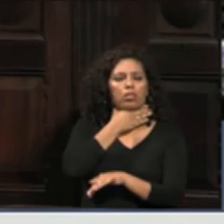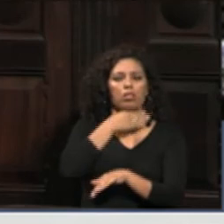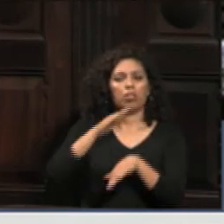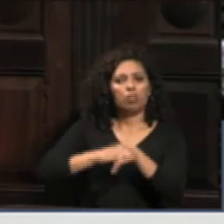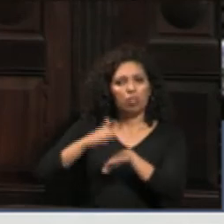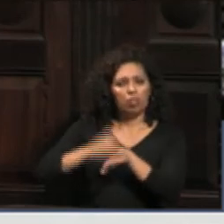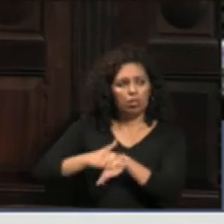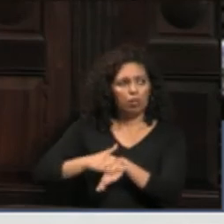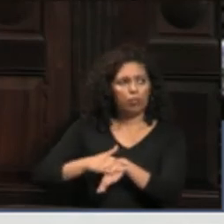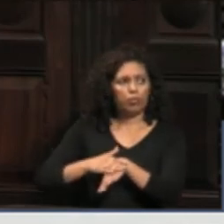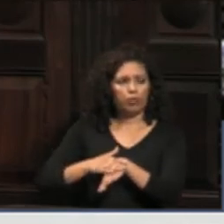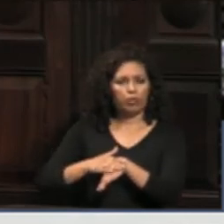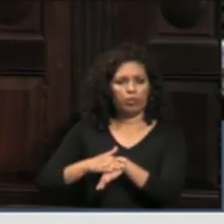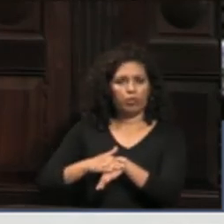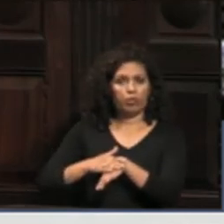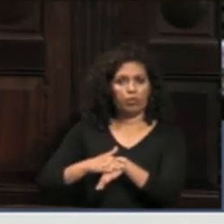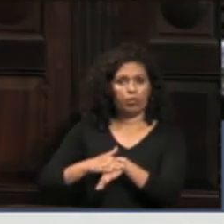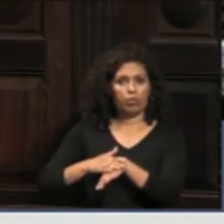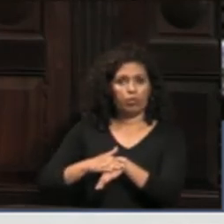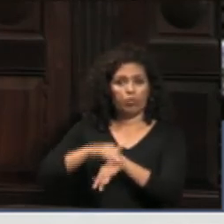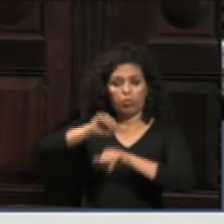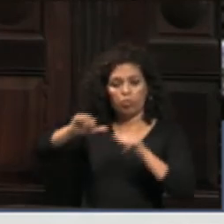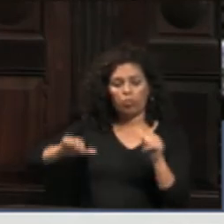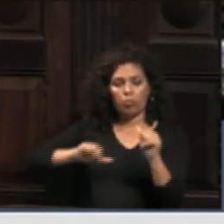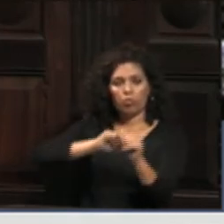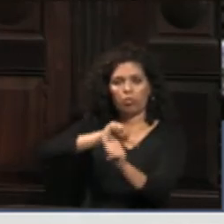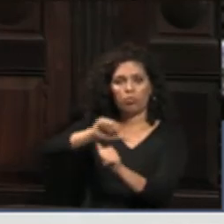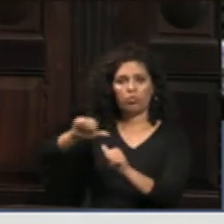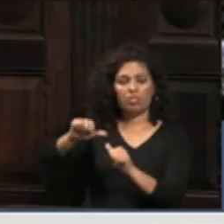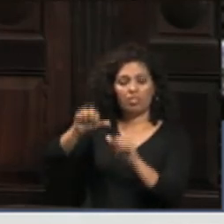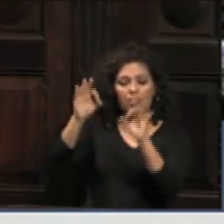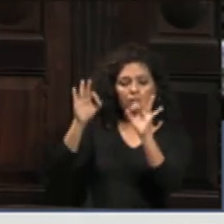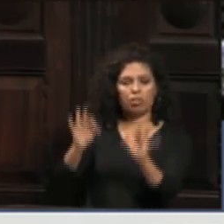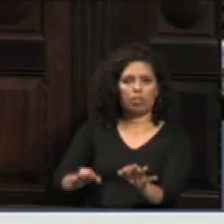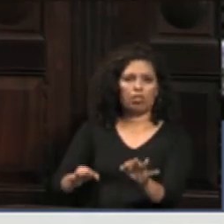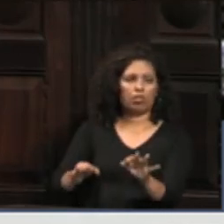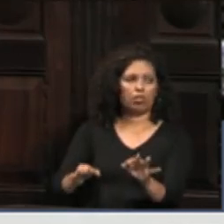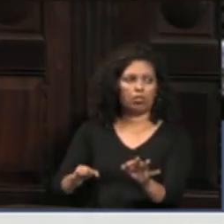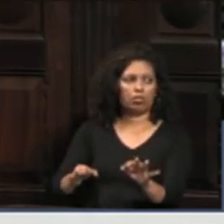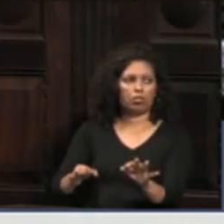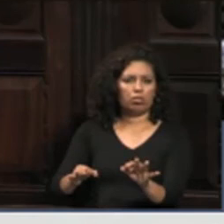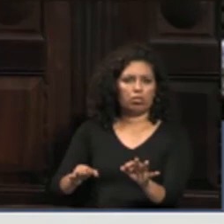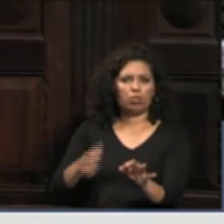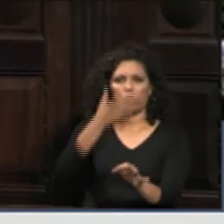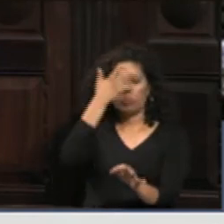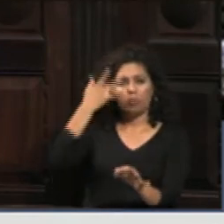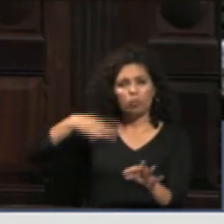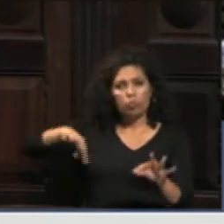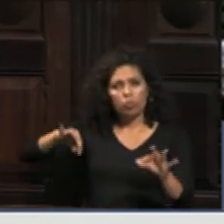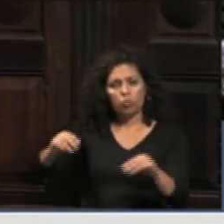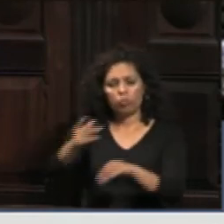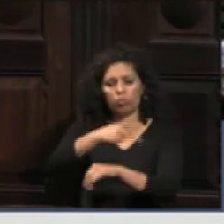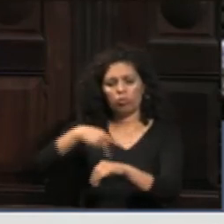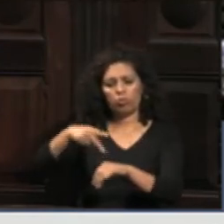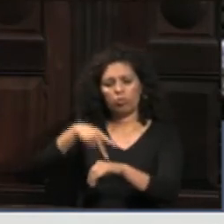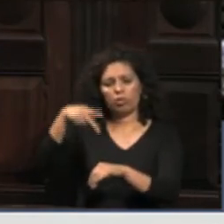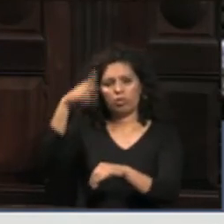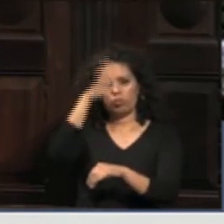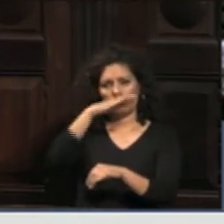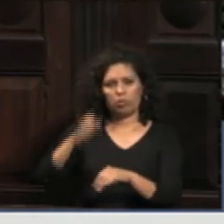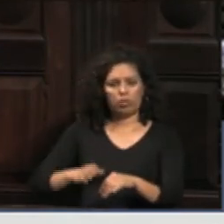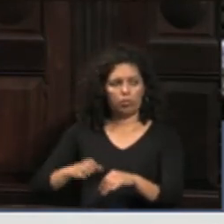depende de uma concertação a ser feita entre todos os brasileiros. E